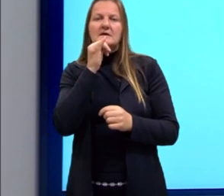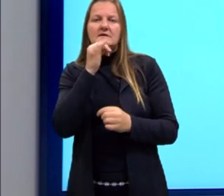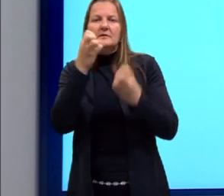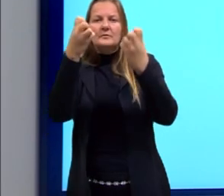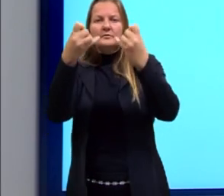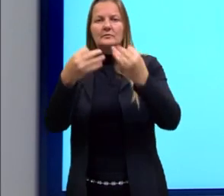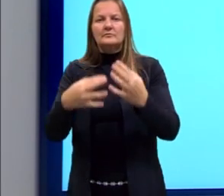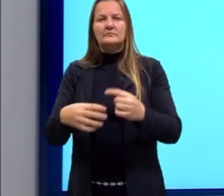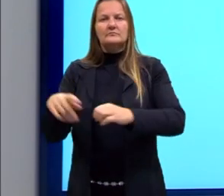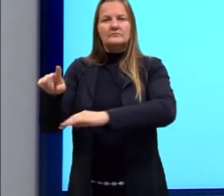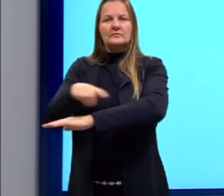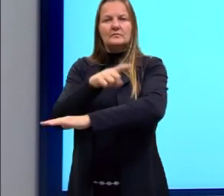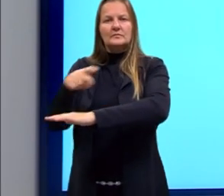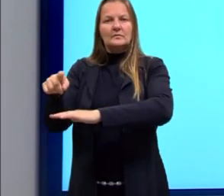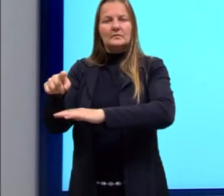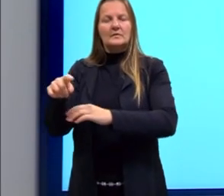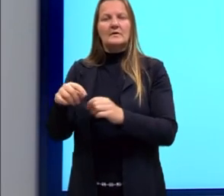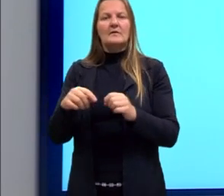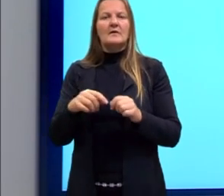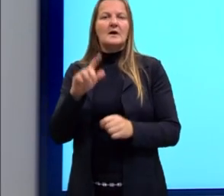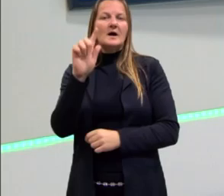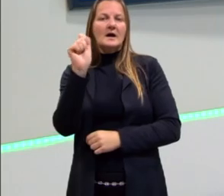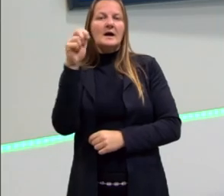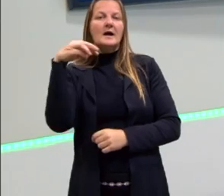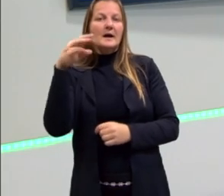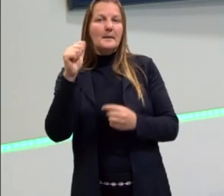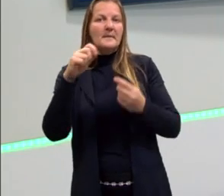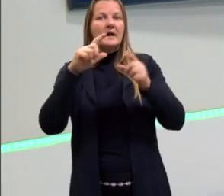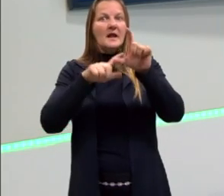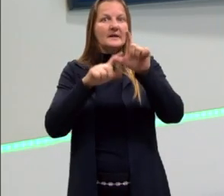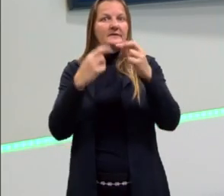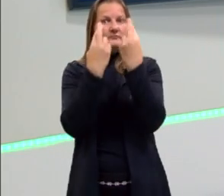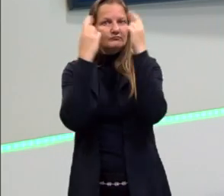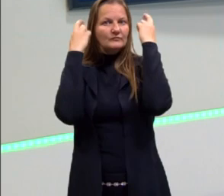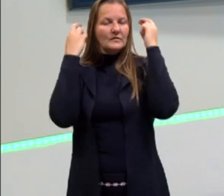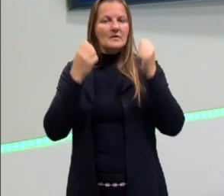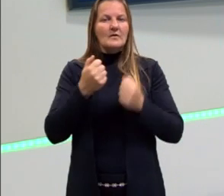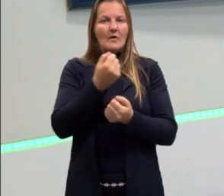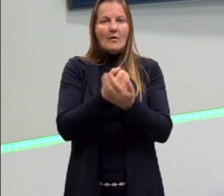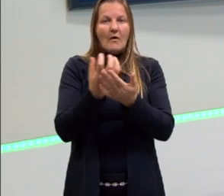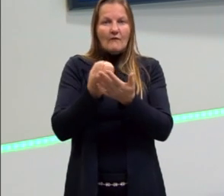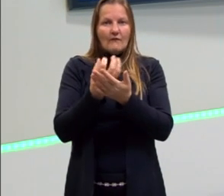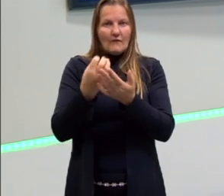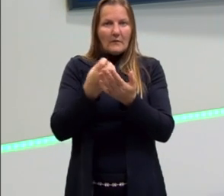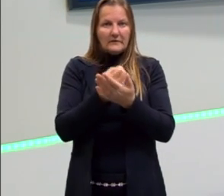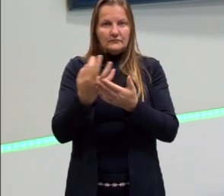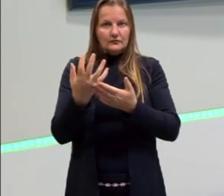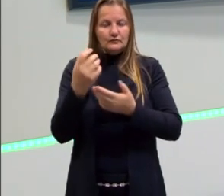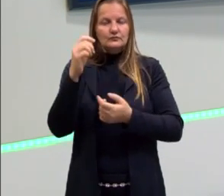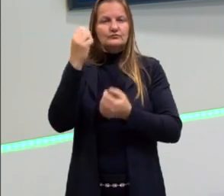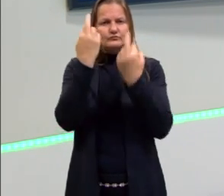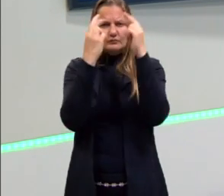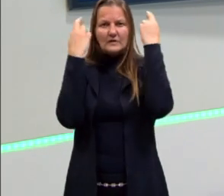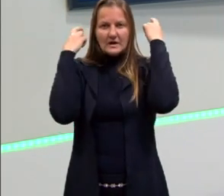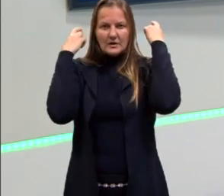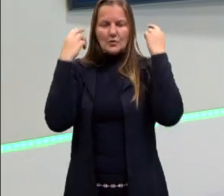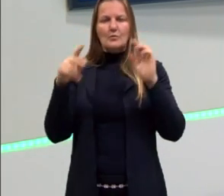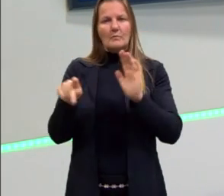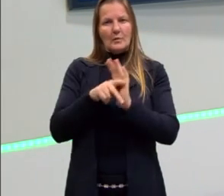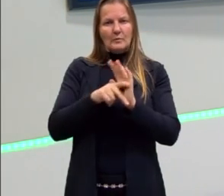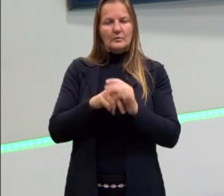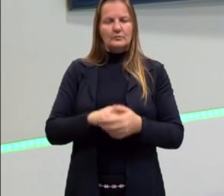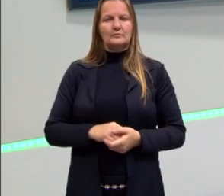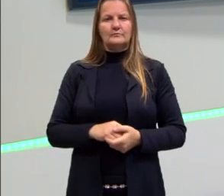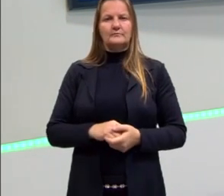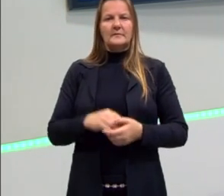exemplo do alfa beta Gama e assim por diante o que que é importante que vocês compreendam tá